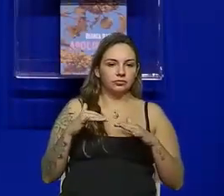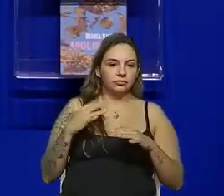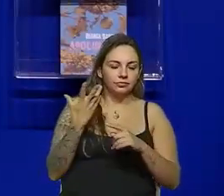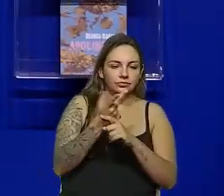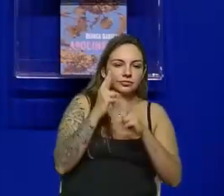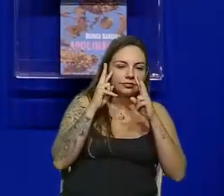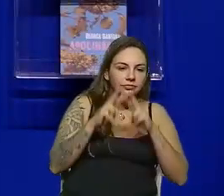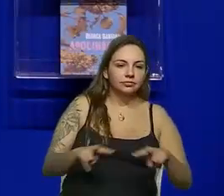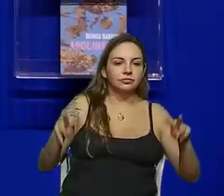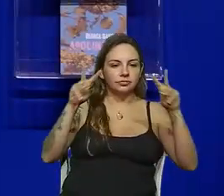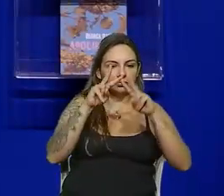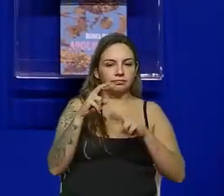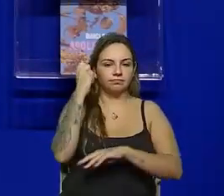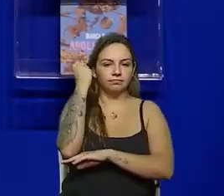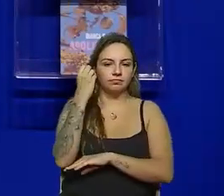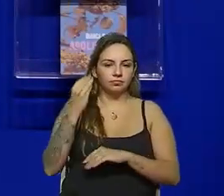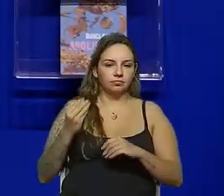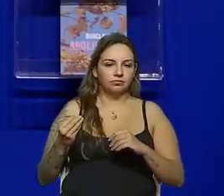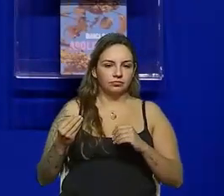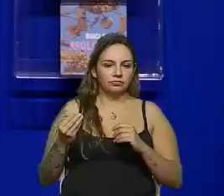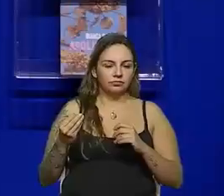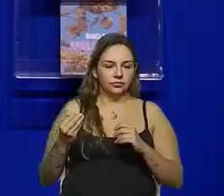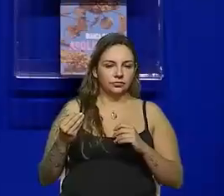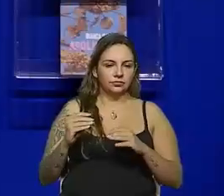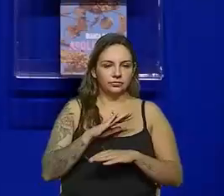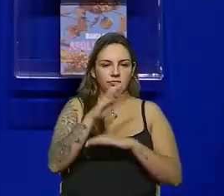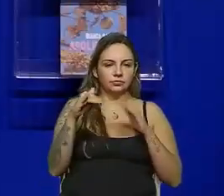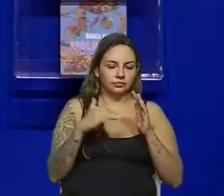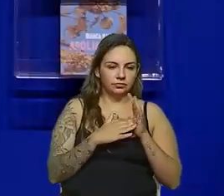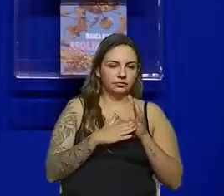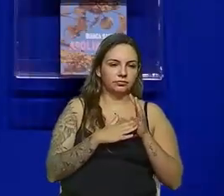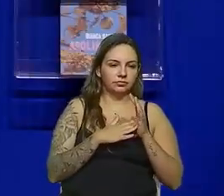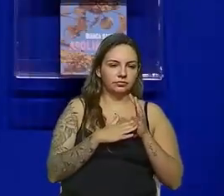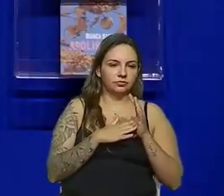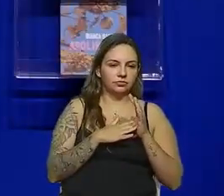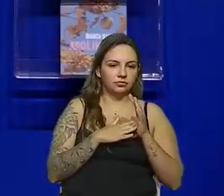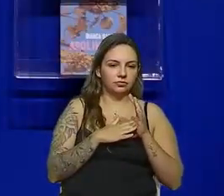artes visuais resistiram muito, né? Quer dizer, todos,